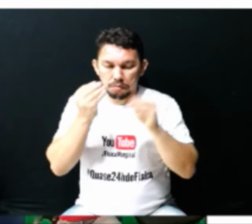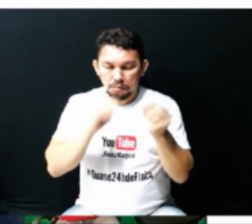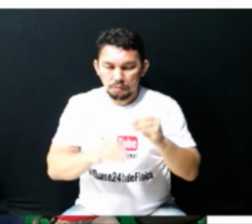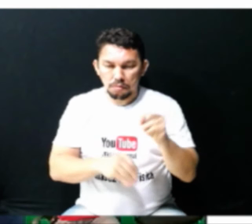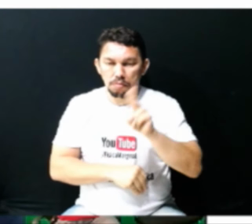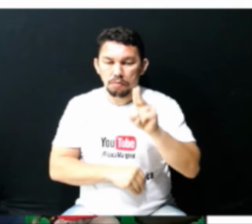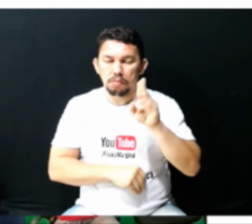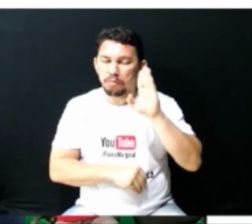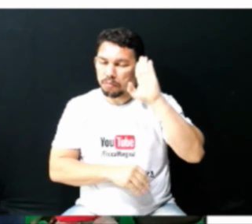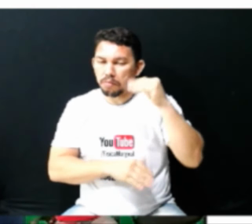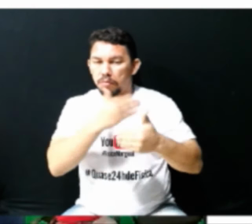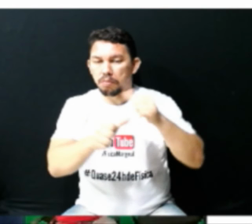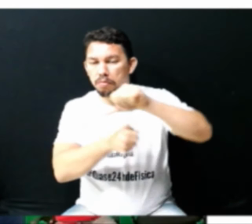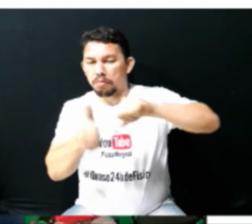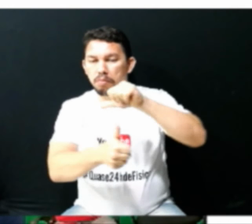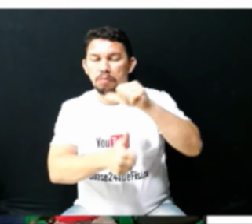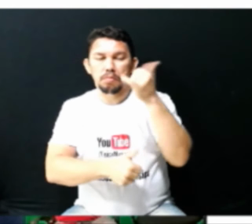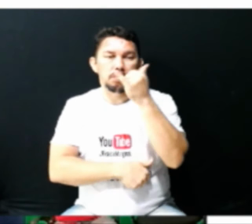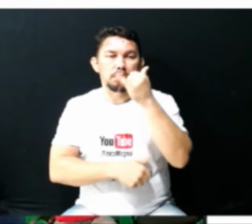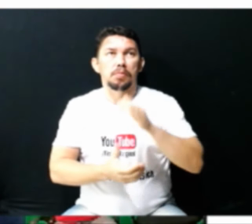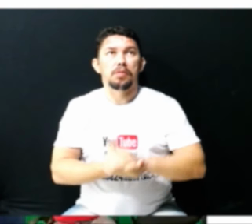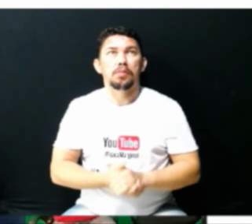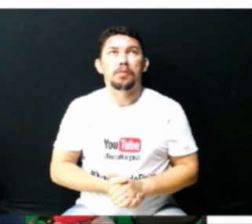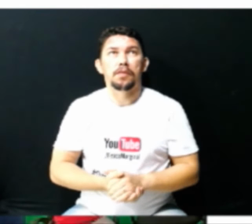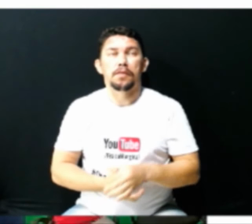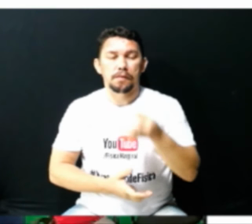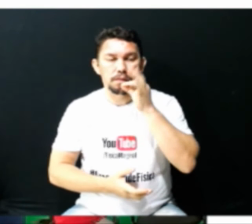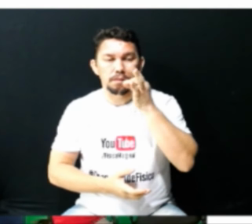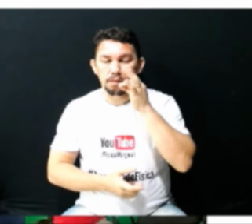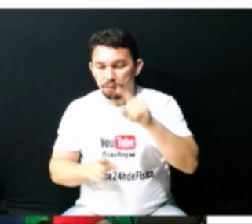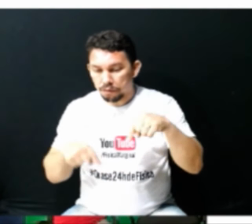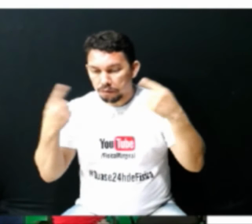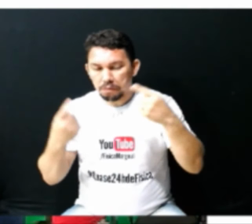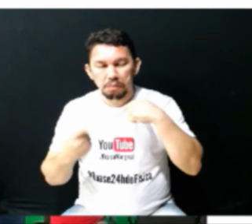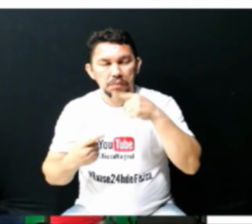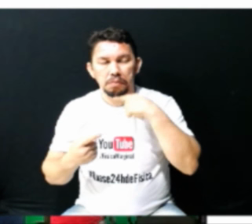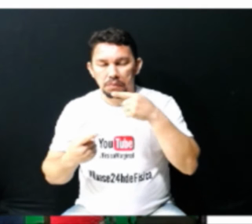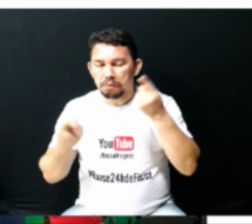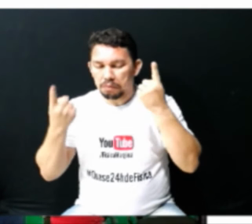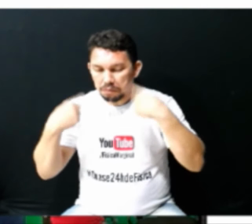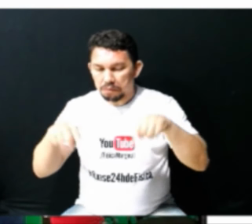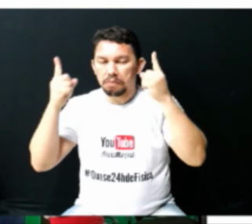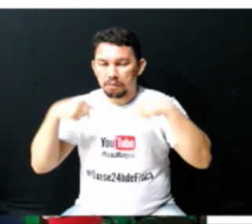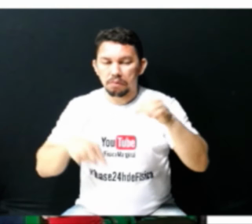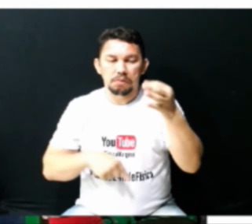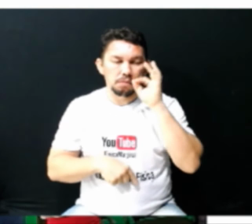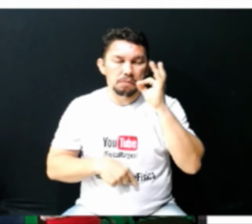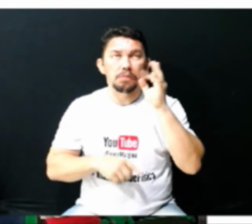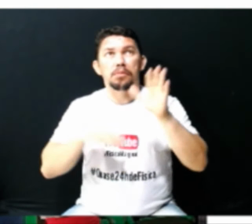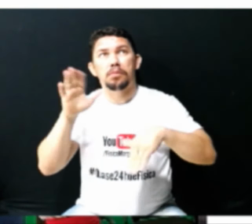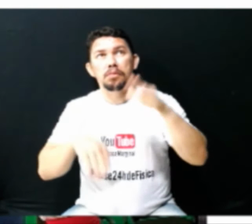de transformação de energia. Se o seu Java estiver desatualizado, ele não vai abrir, vai ter que atualizar o Java, e às vezes aparece uma informação